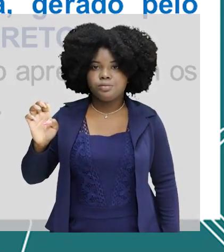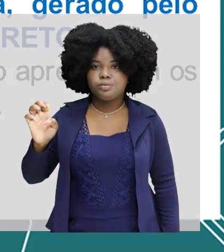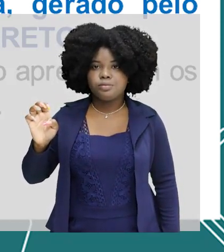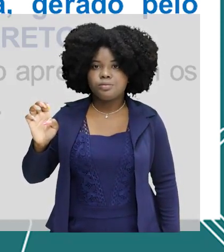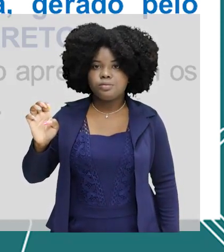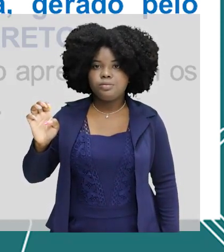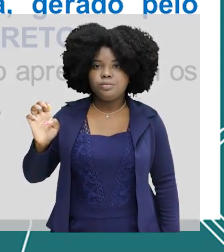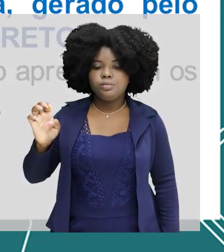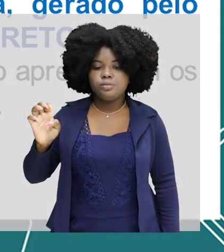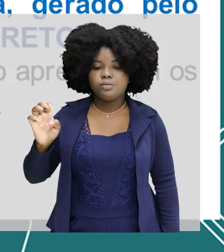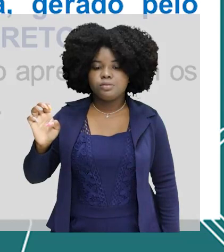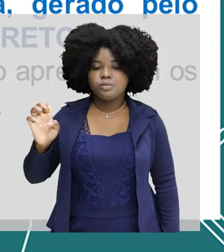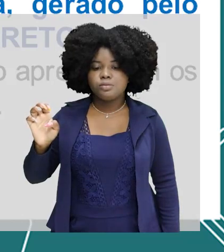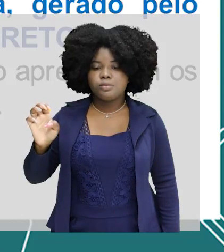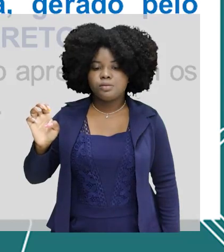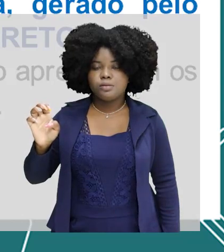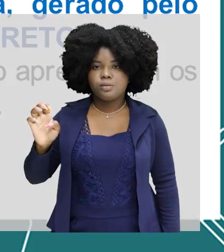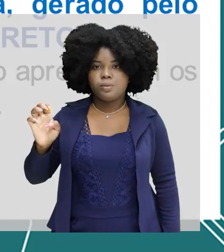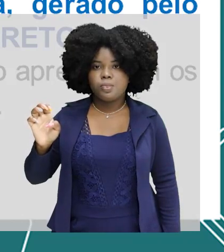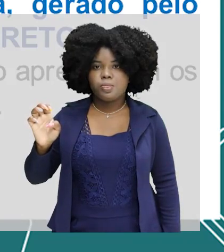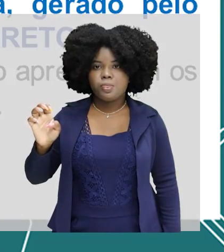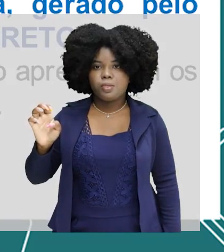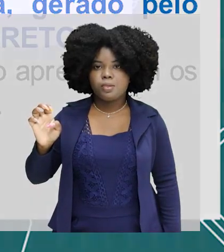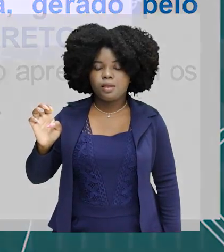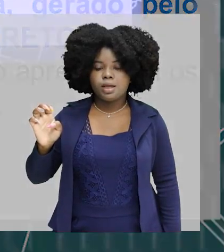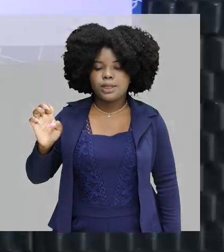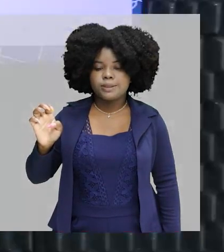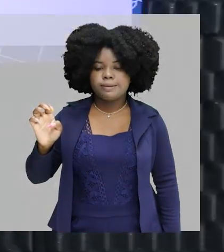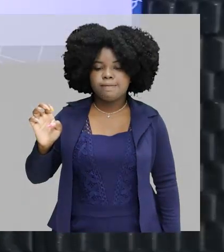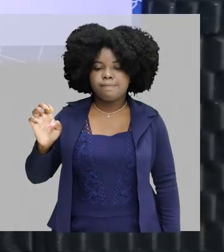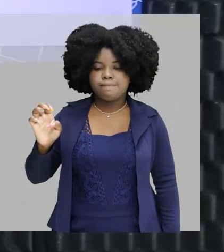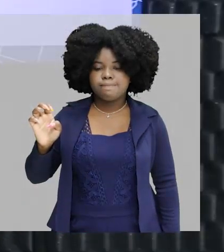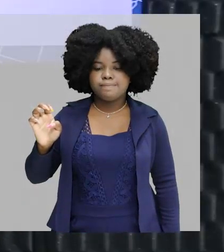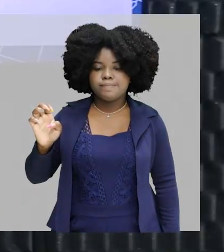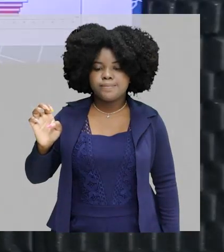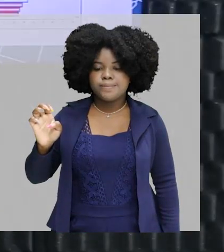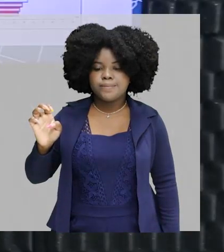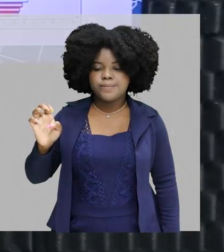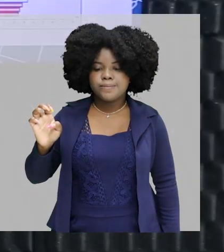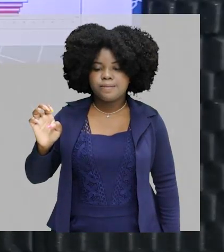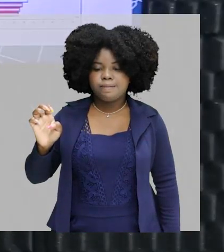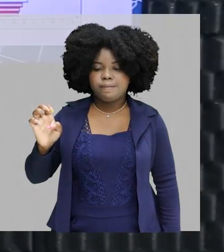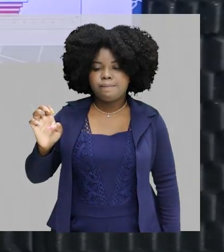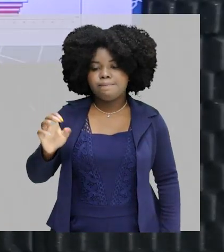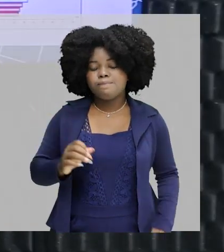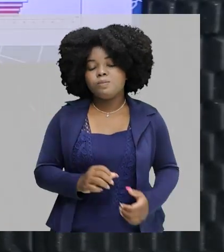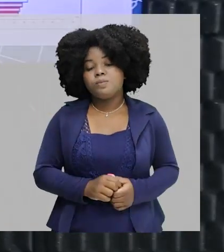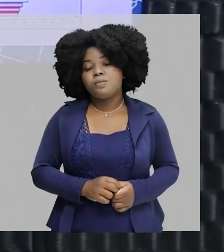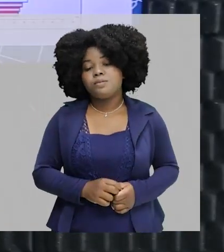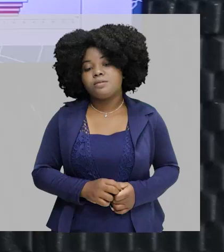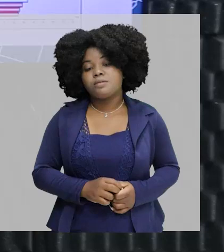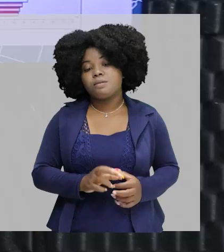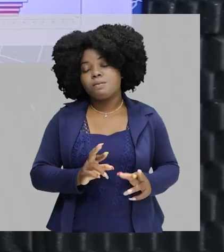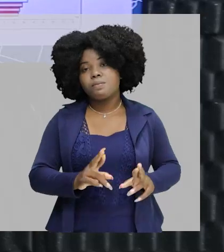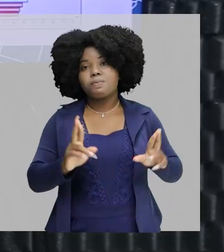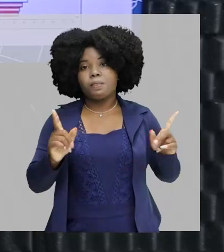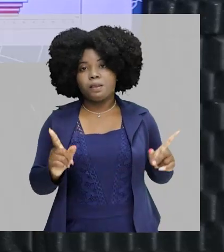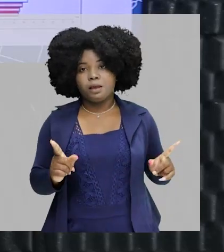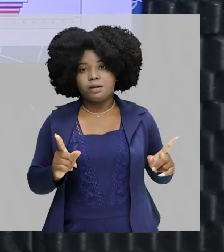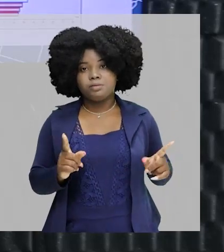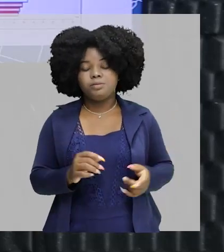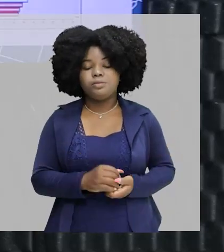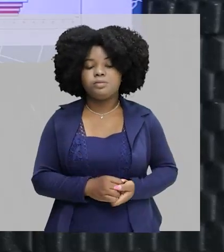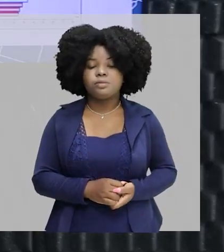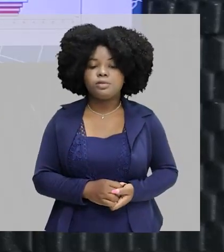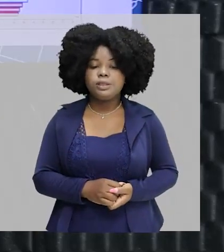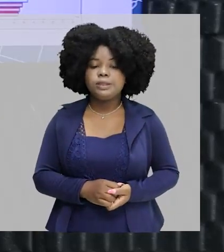africano apresentam os mesmos índices de taxa de natalidade e expectativa de vida? Ora, galera, são totalmente diferentes,